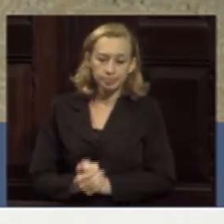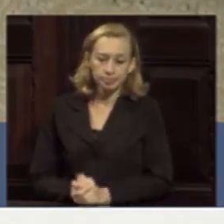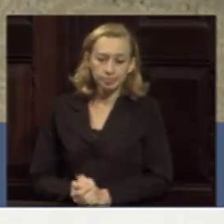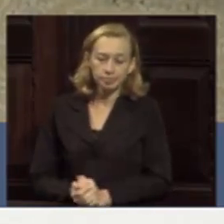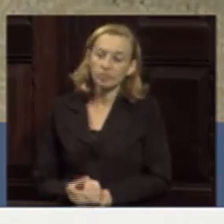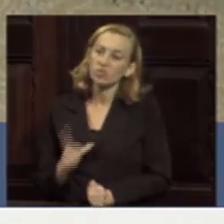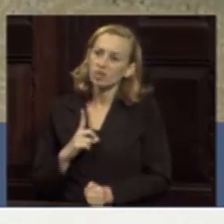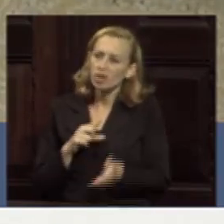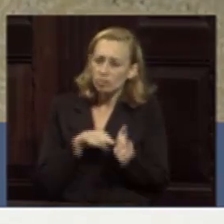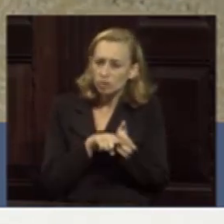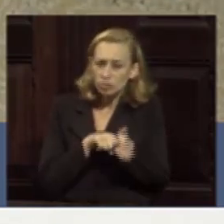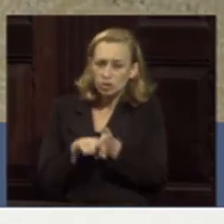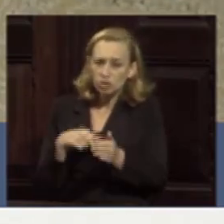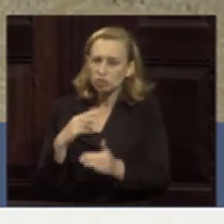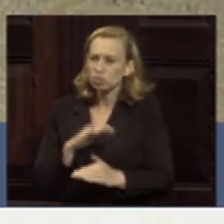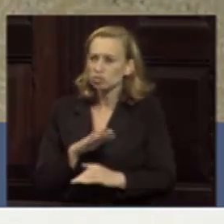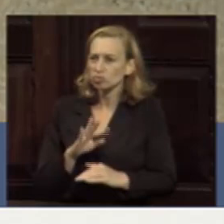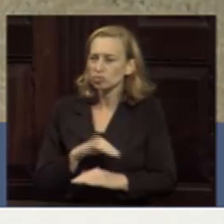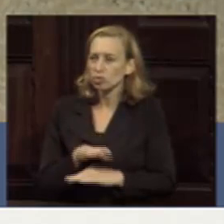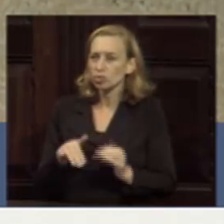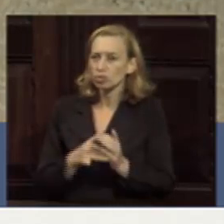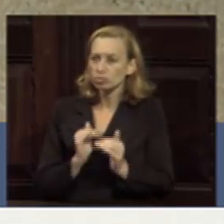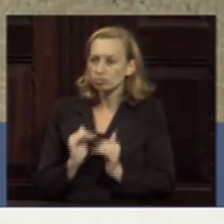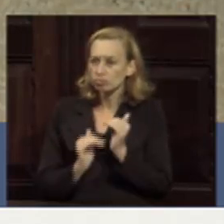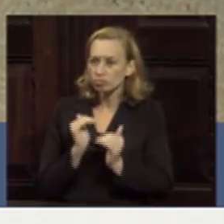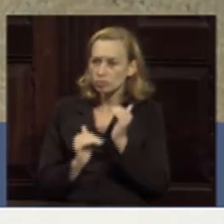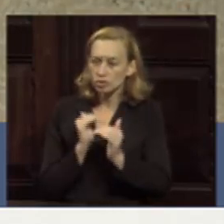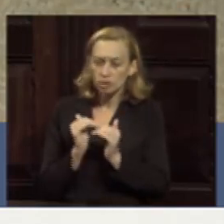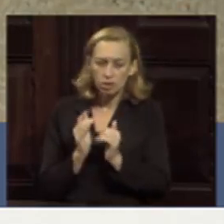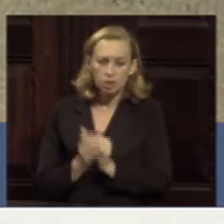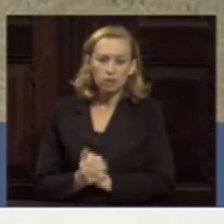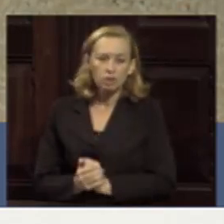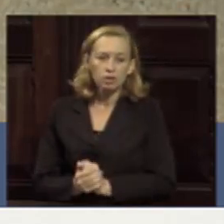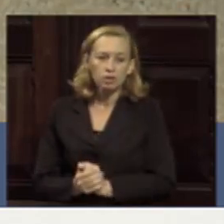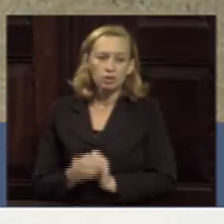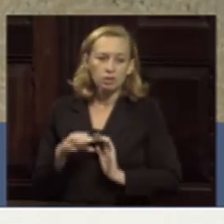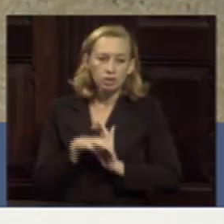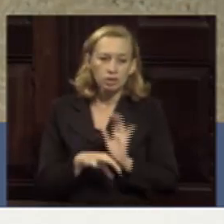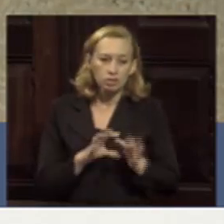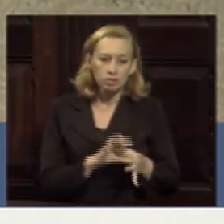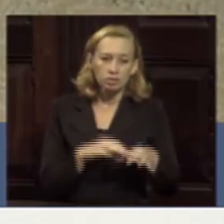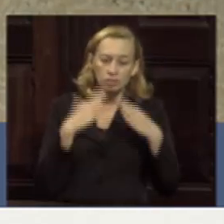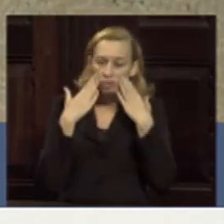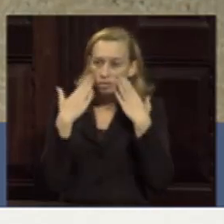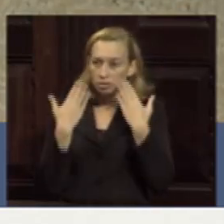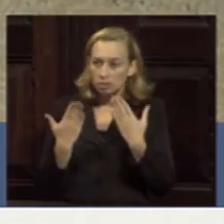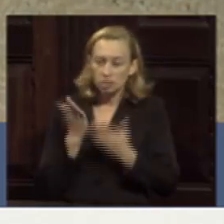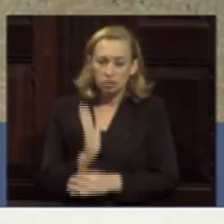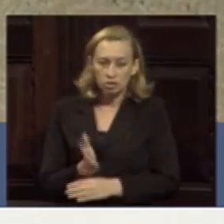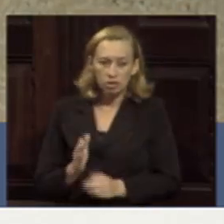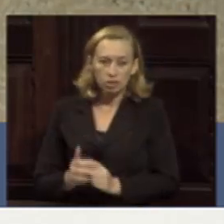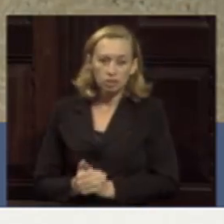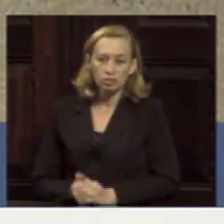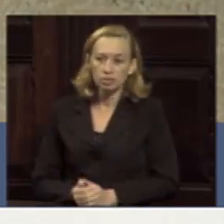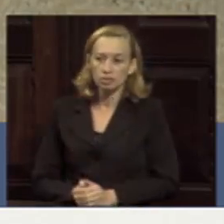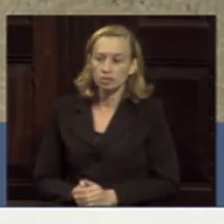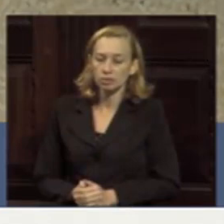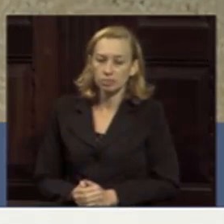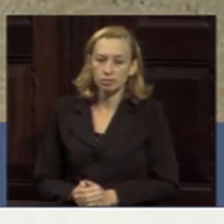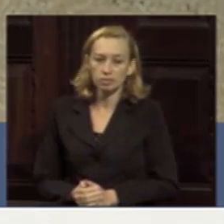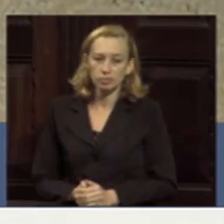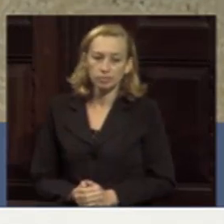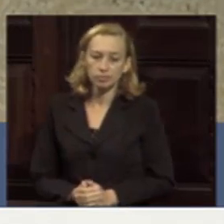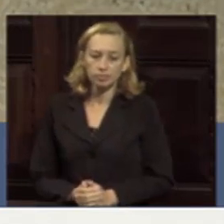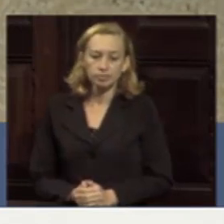uma análise de todo um processo. A emenda apresentada, objeto de aprovação, na sua íntegra, que é a emenda